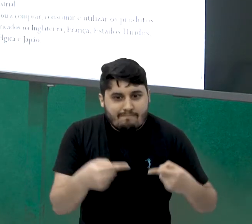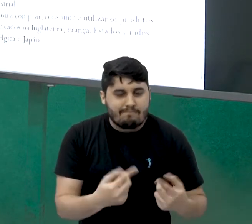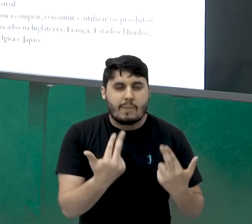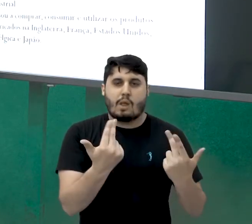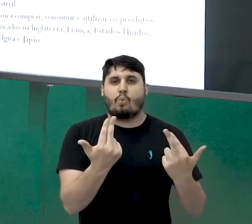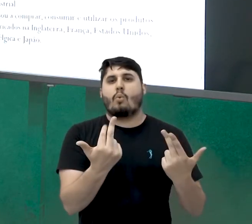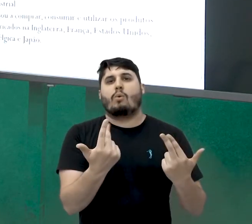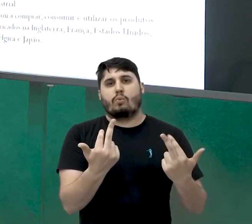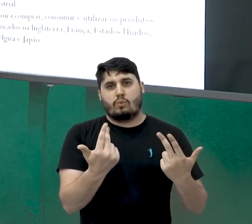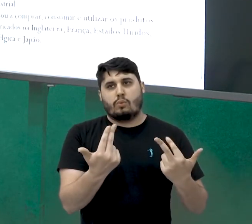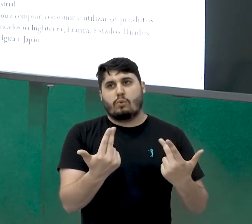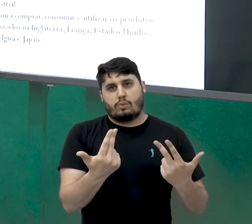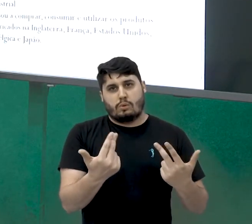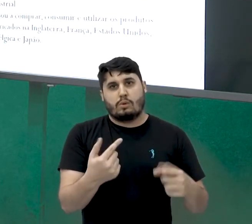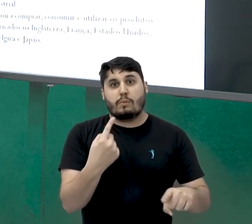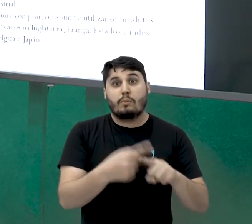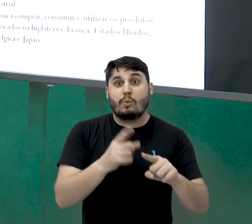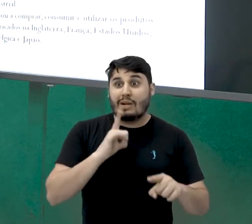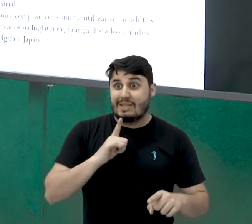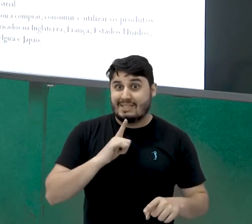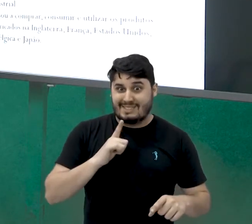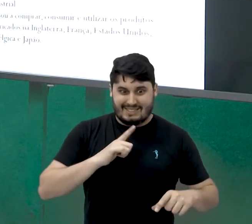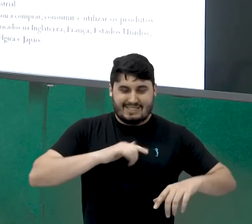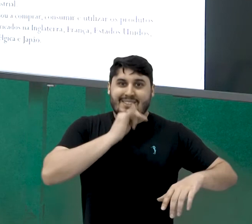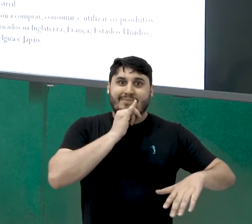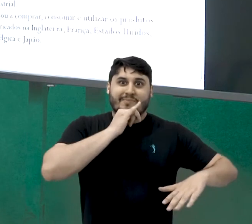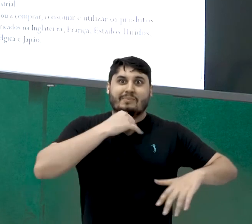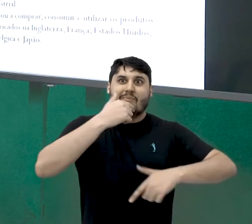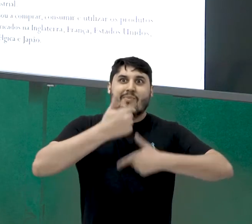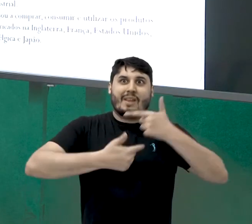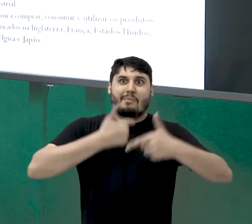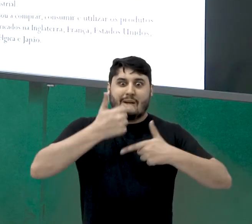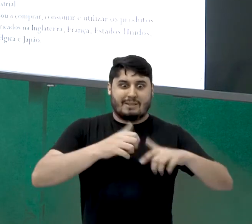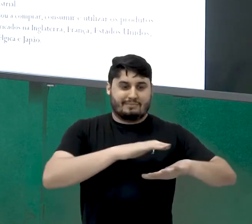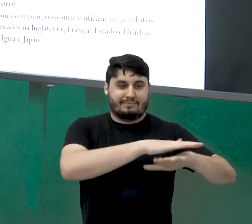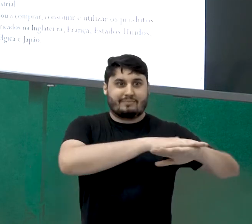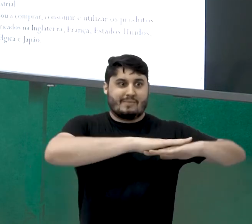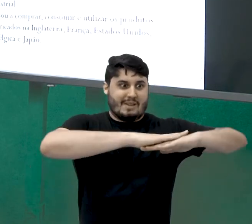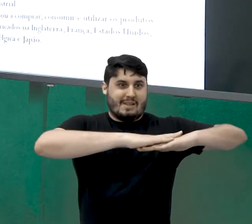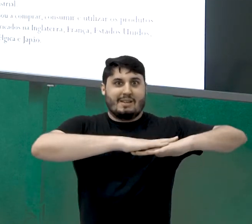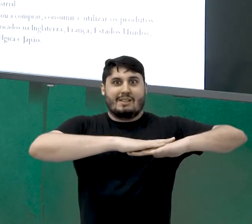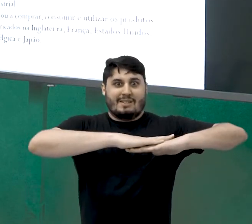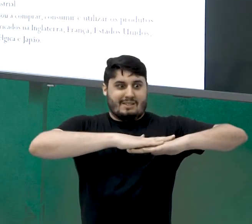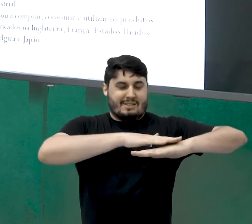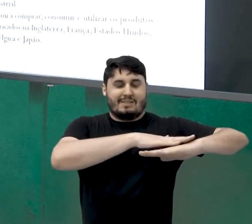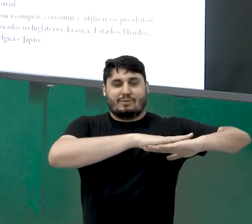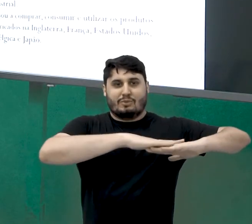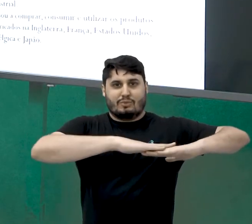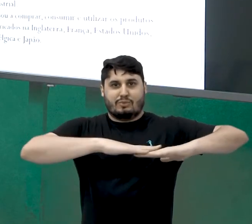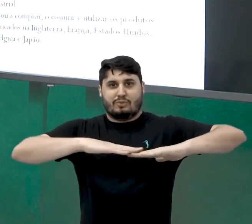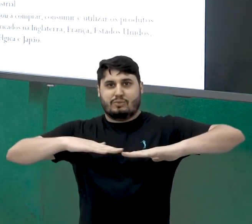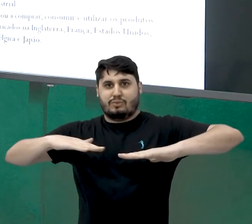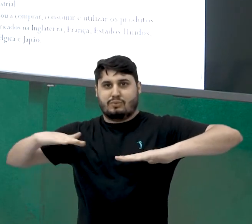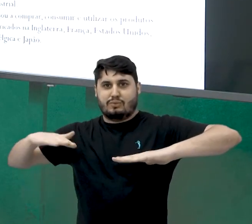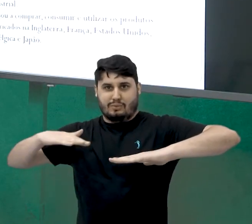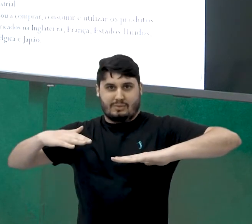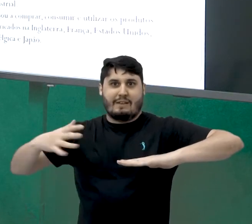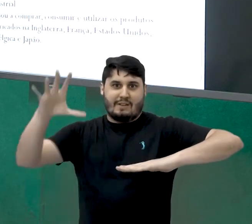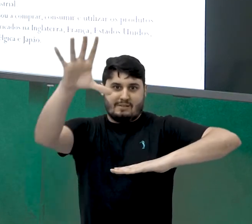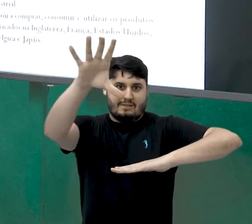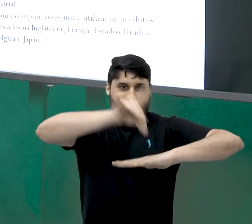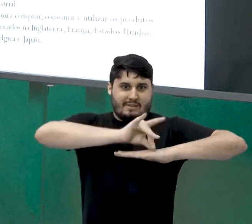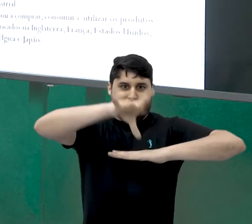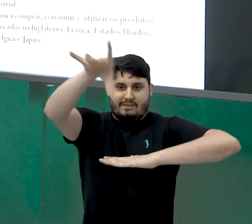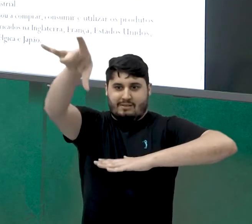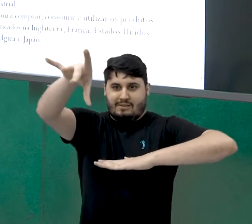por todas as unidades ou módulos de produção, quando chegasse no final da esteira, o carro já estava pronto para colocar gasolina e ser usado.